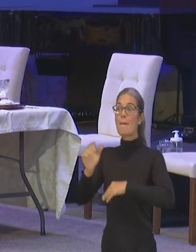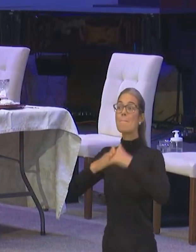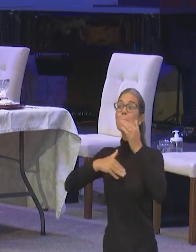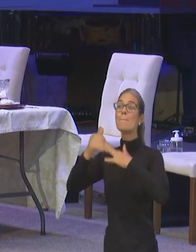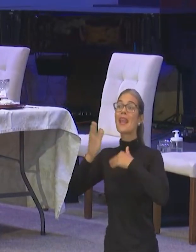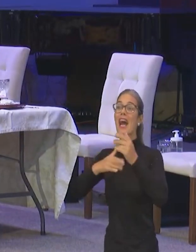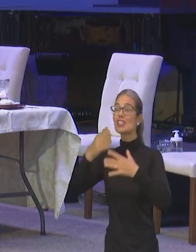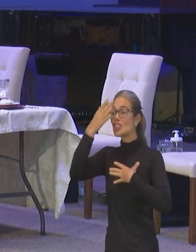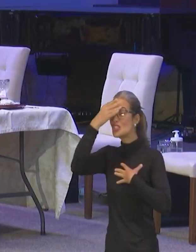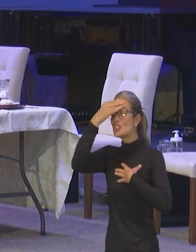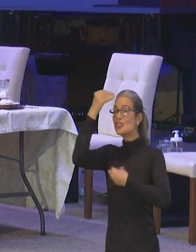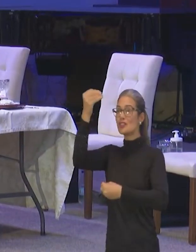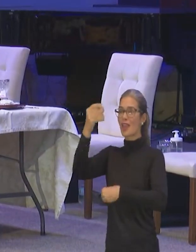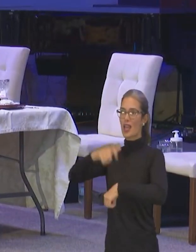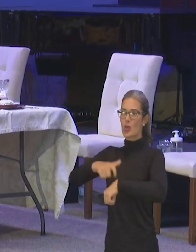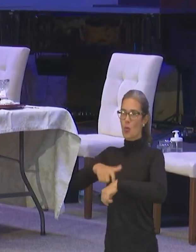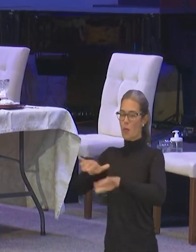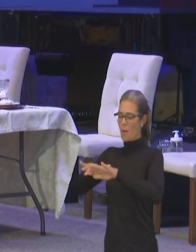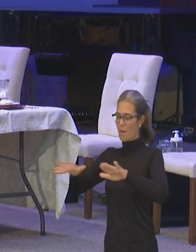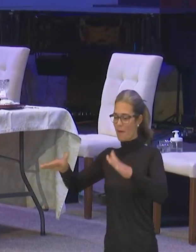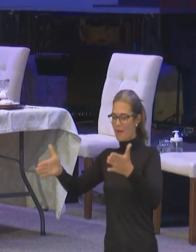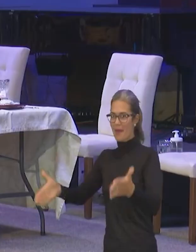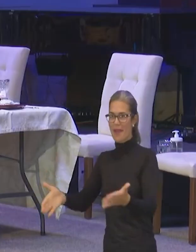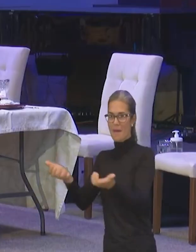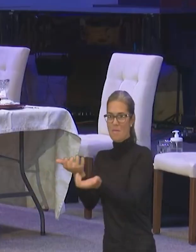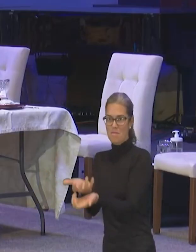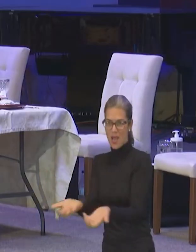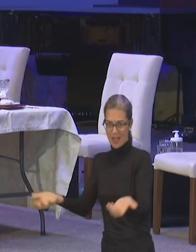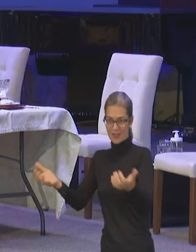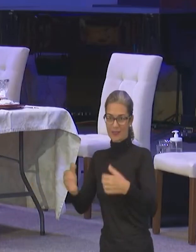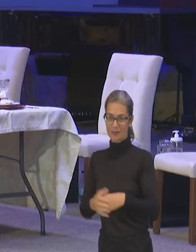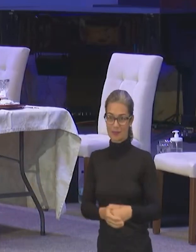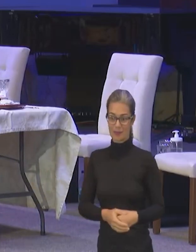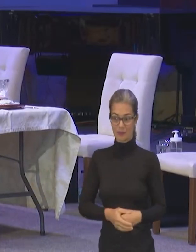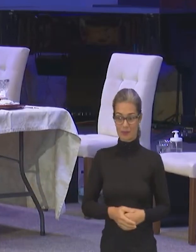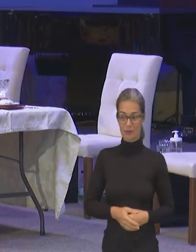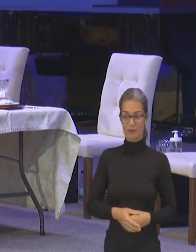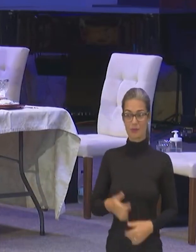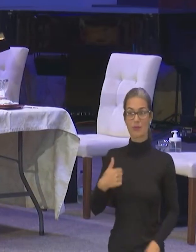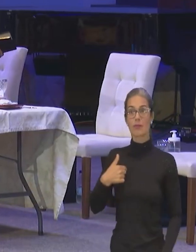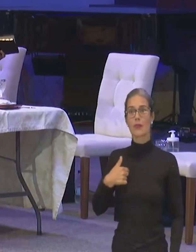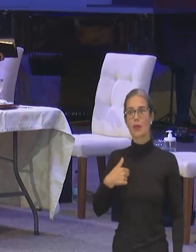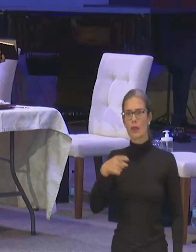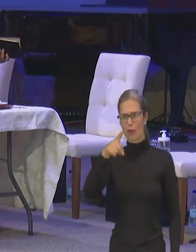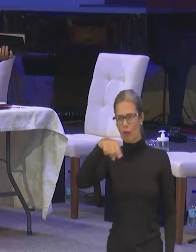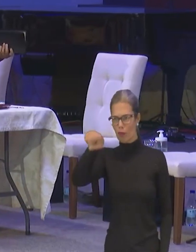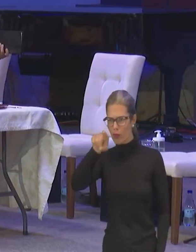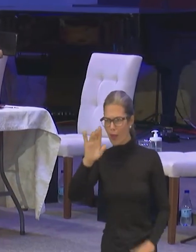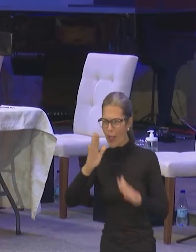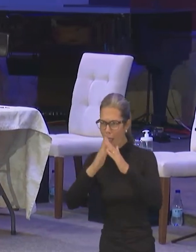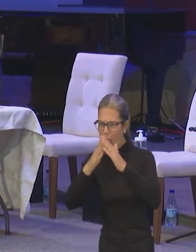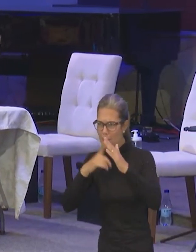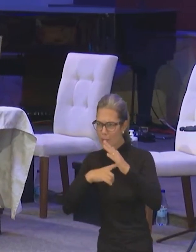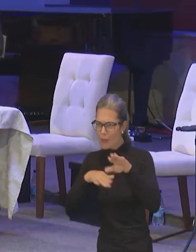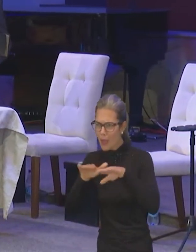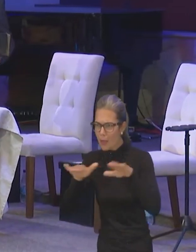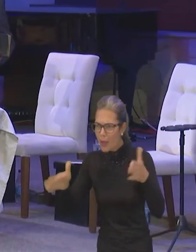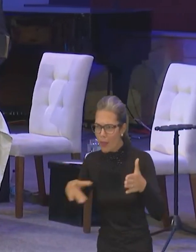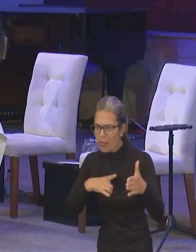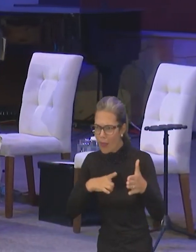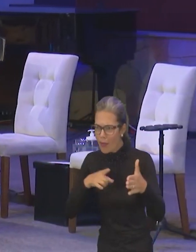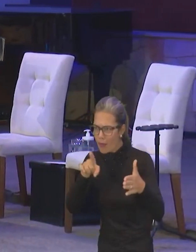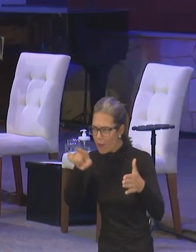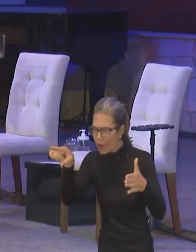Posso acreditar que todos nós aqui, todas as crianças, possuem uma mesa dentro de sua